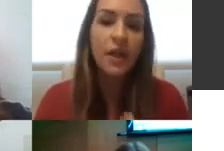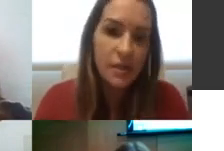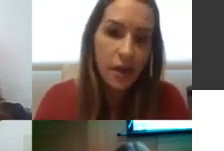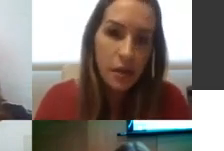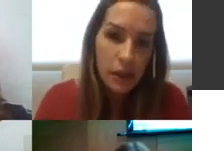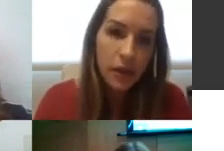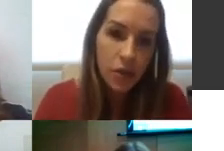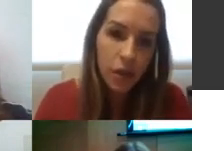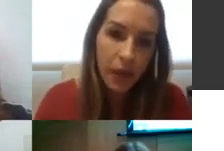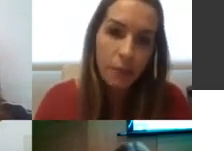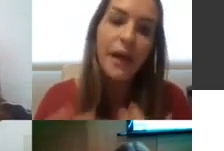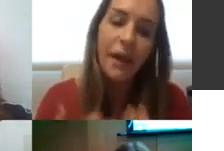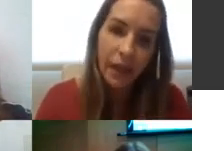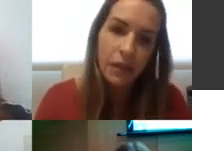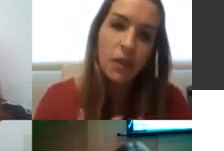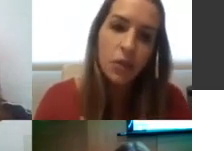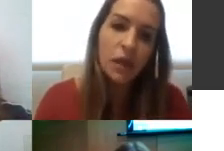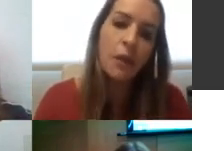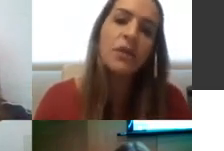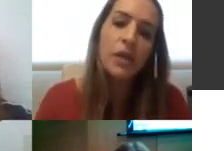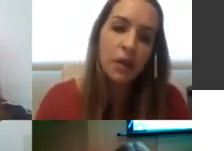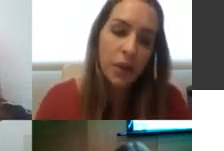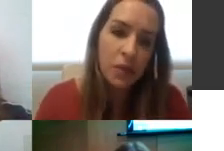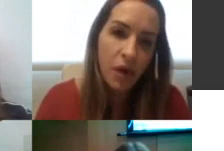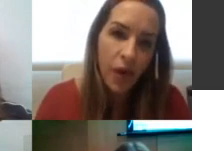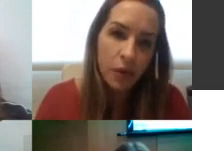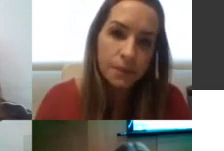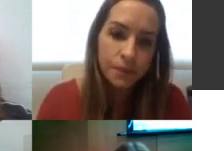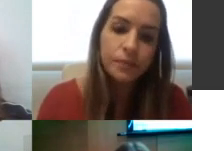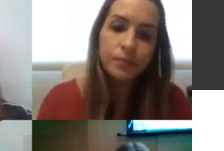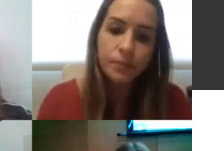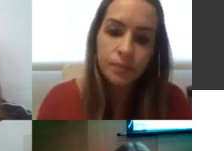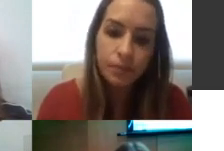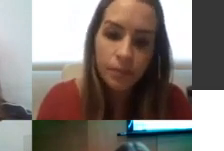oferecer isso também para além do tratamento diretamente observado